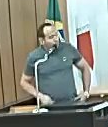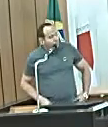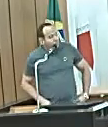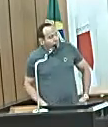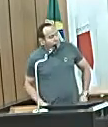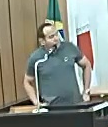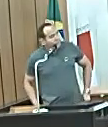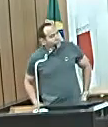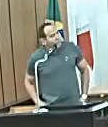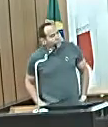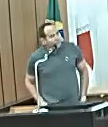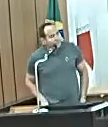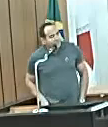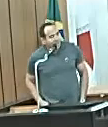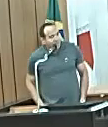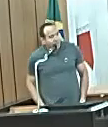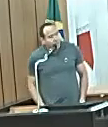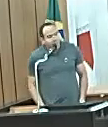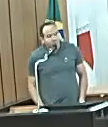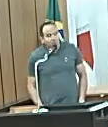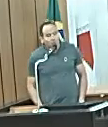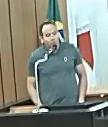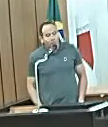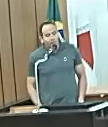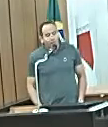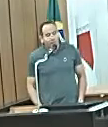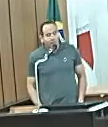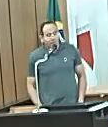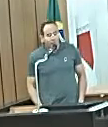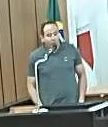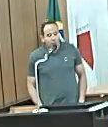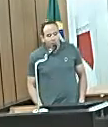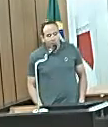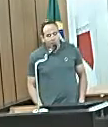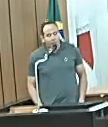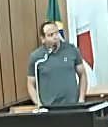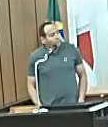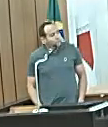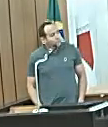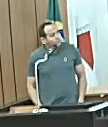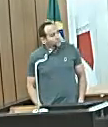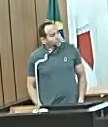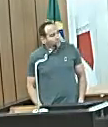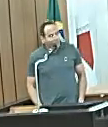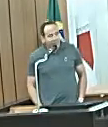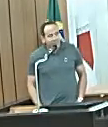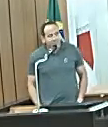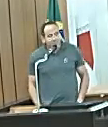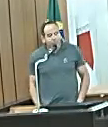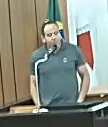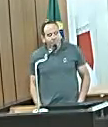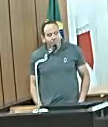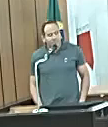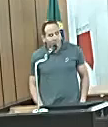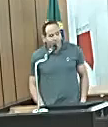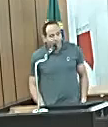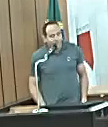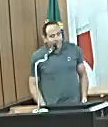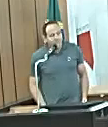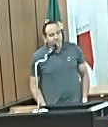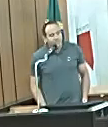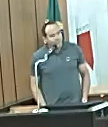profissões são categorias atípicas a qualquer outro trabalho então essas categorias